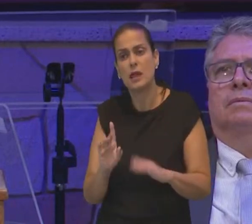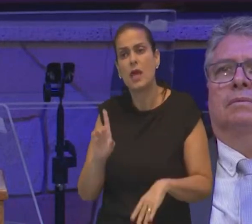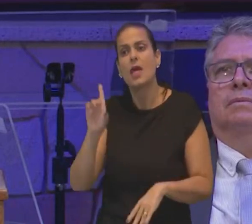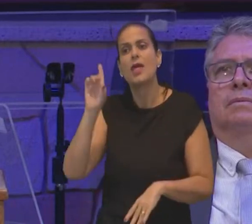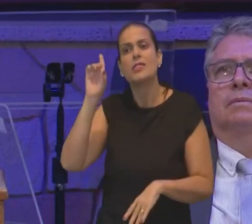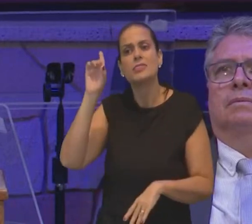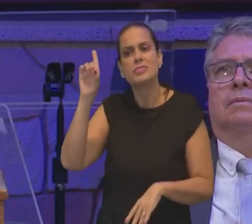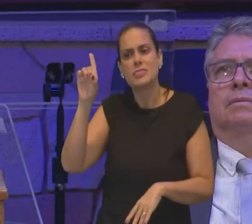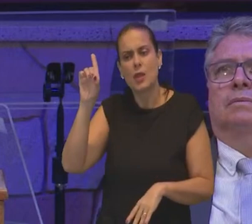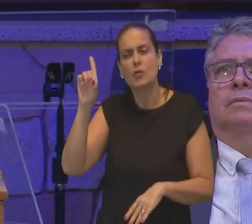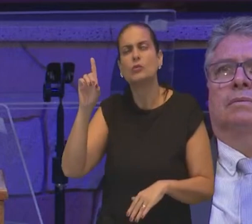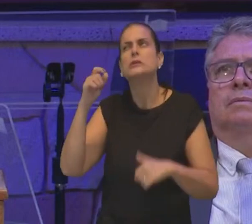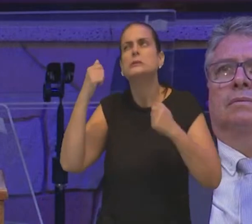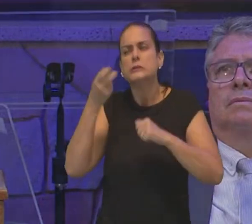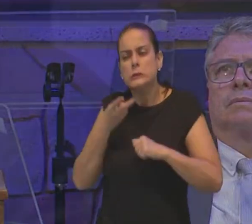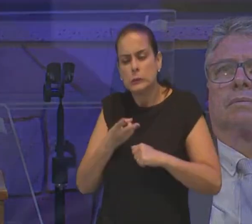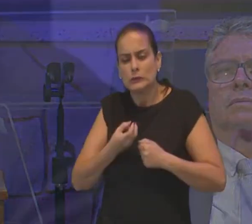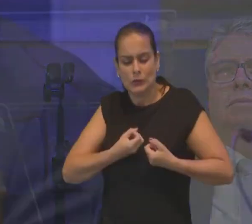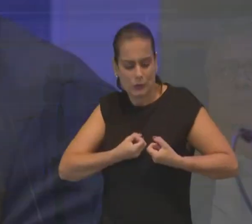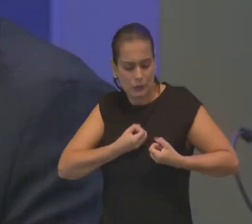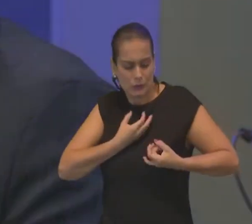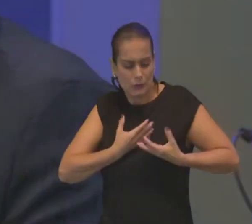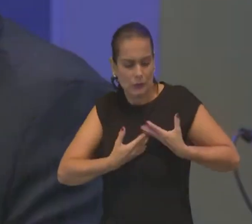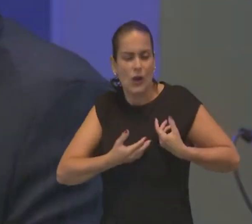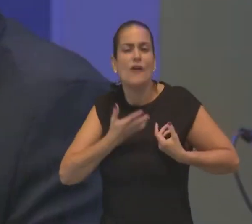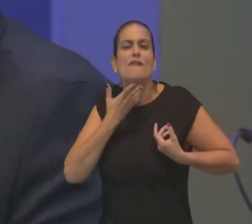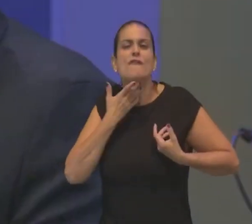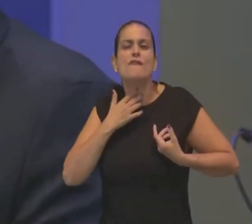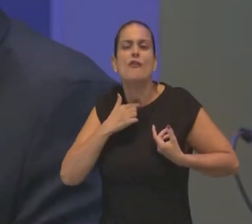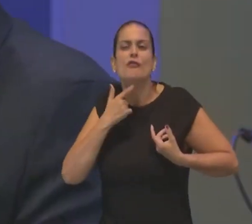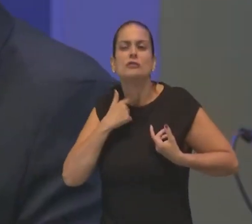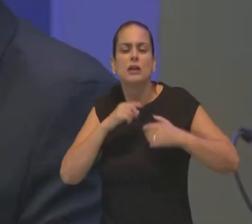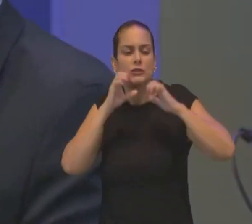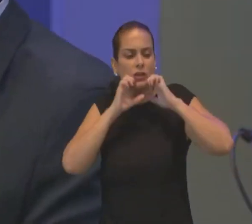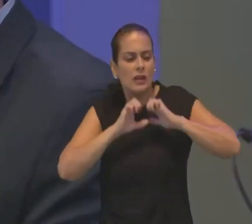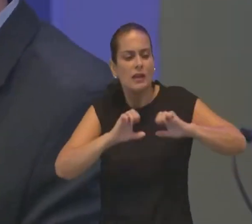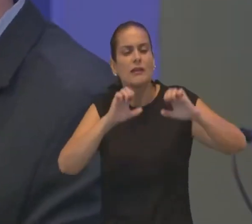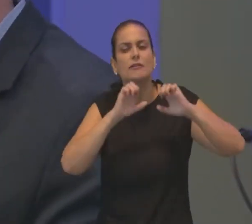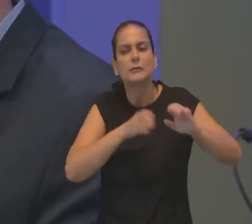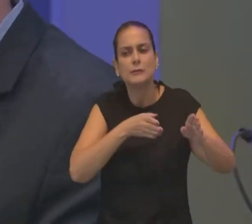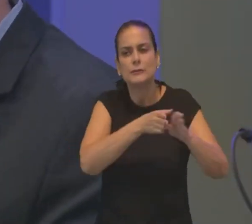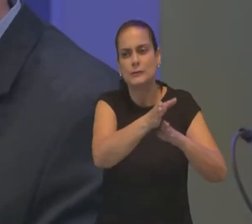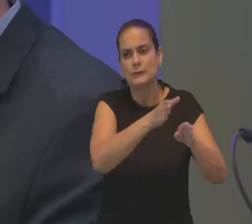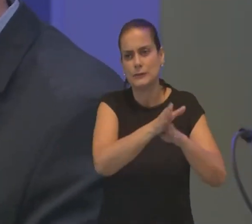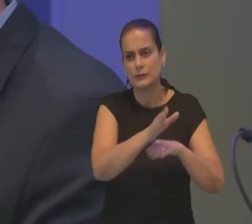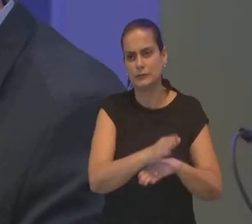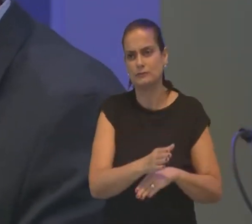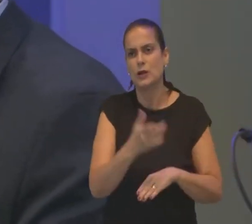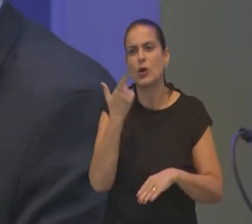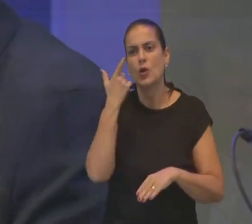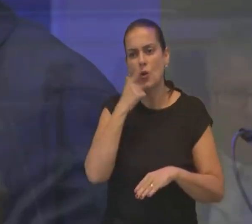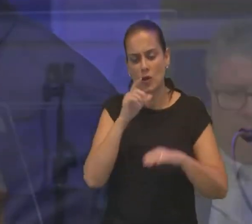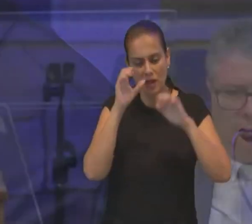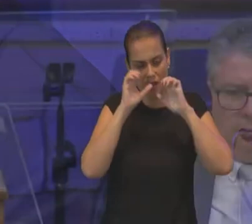não apague essa chama do coração de Mauri em ganhar vidas para Jesus. Passa aí, meu irmão.